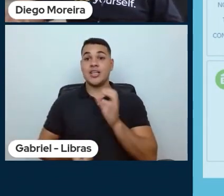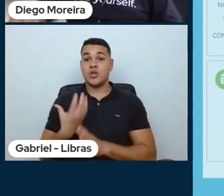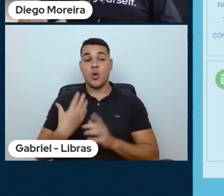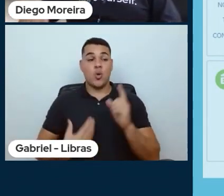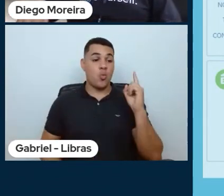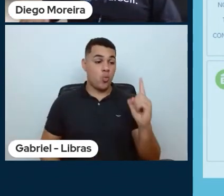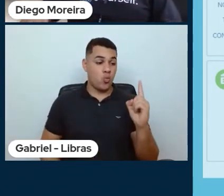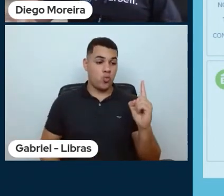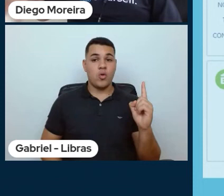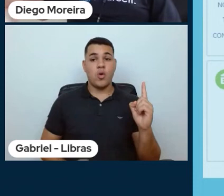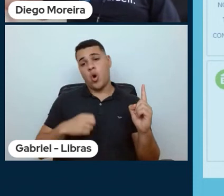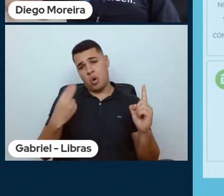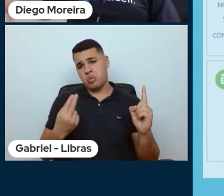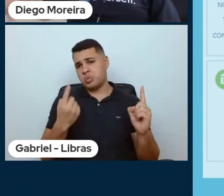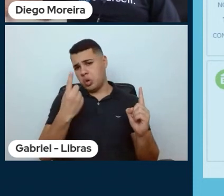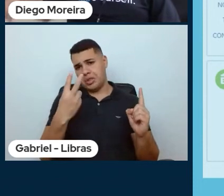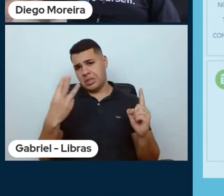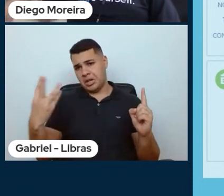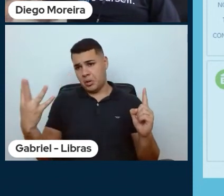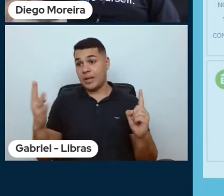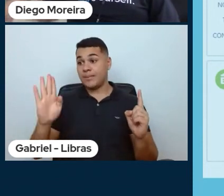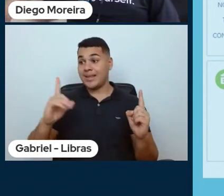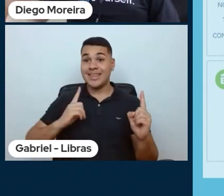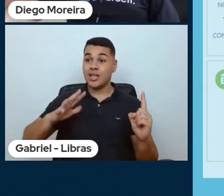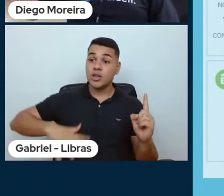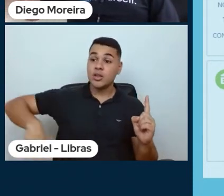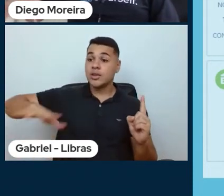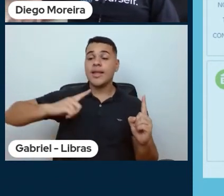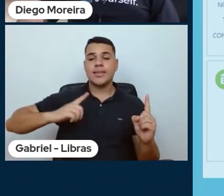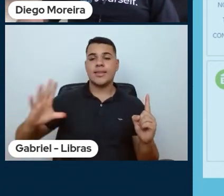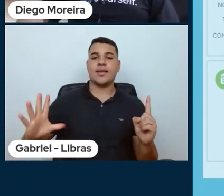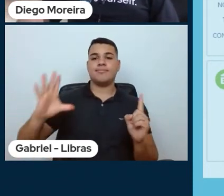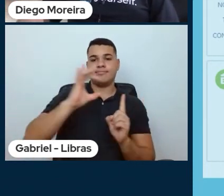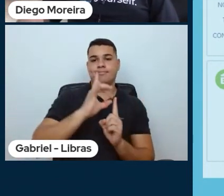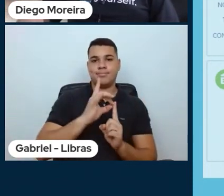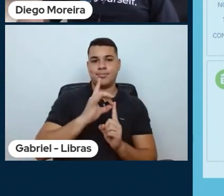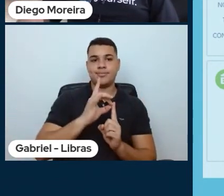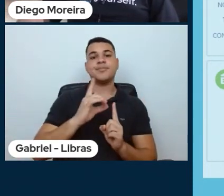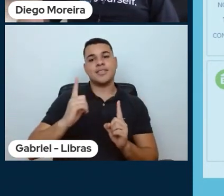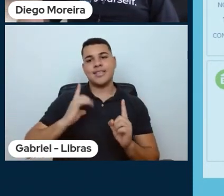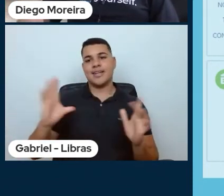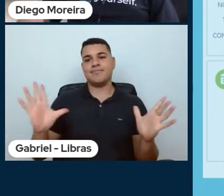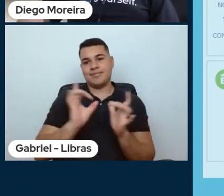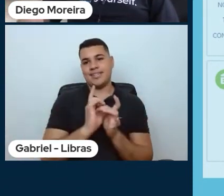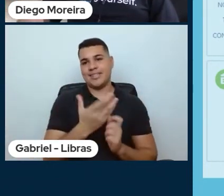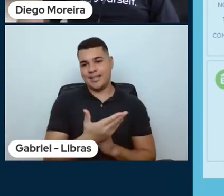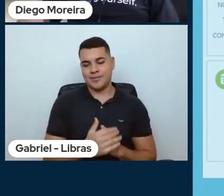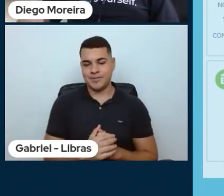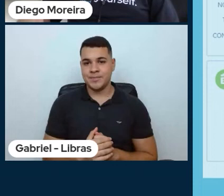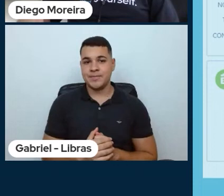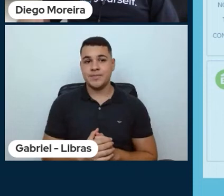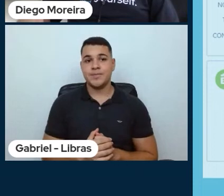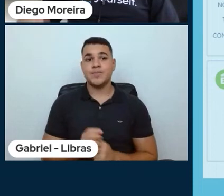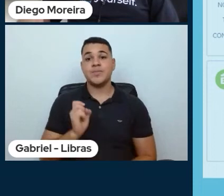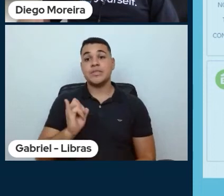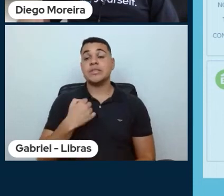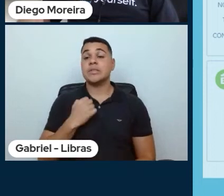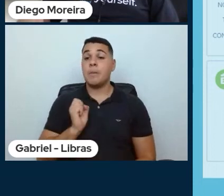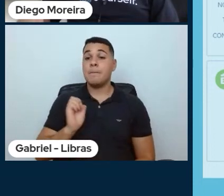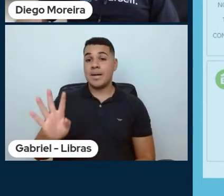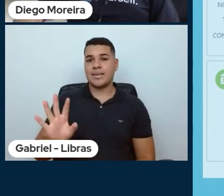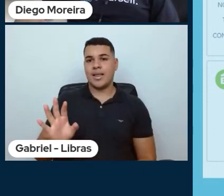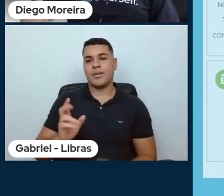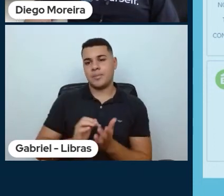prática? Se eu fizer uma automação de marketing e conversar com o cliente, né, mandar uma mensagem para